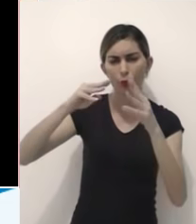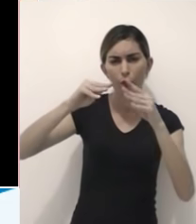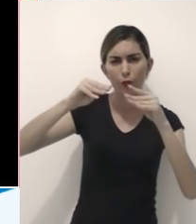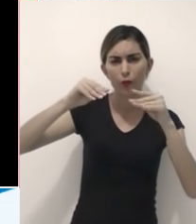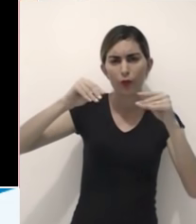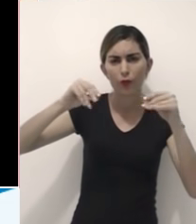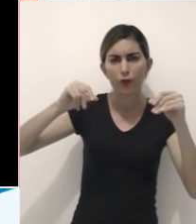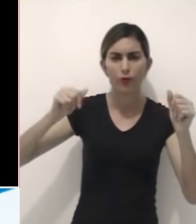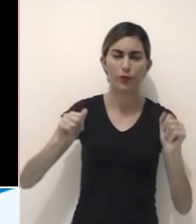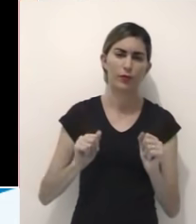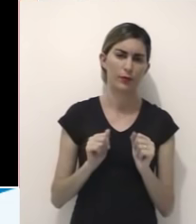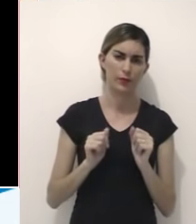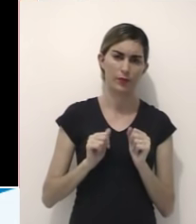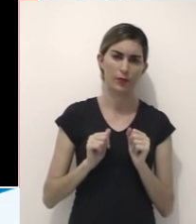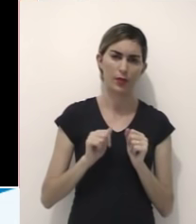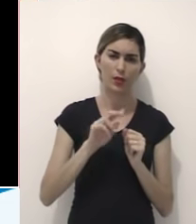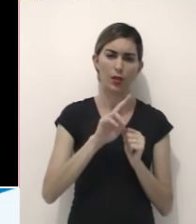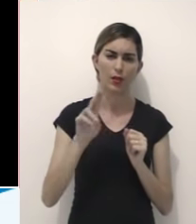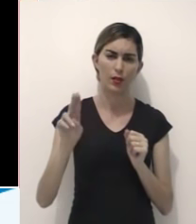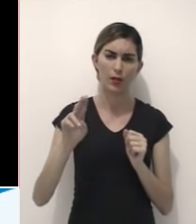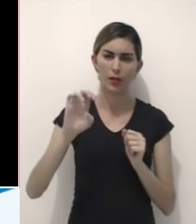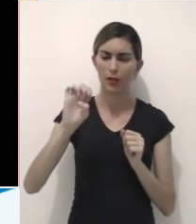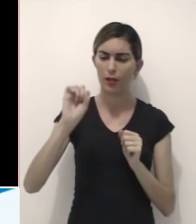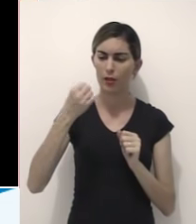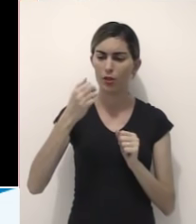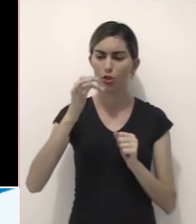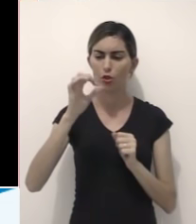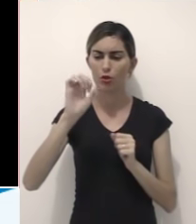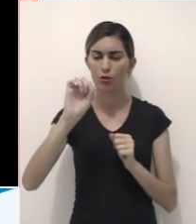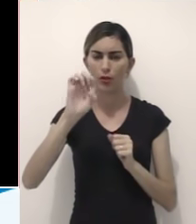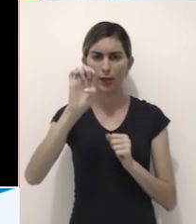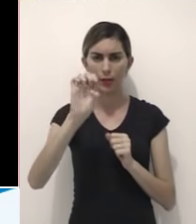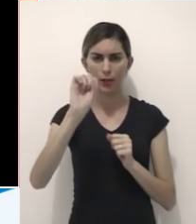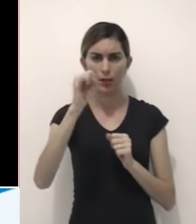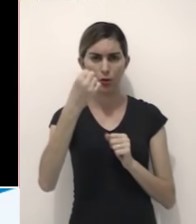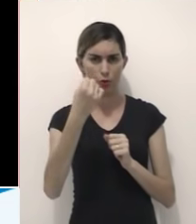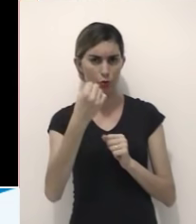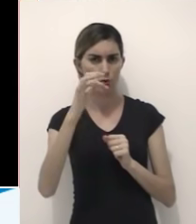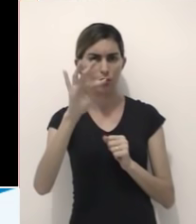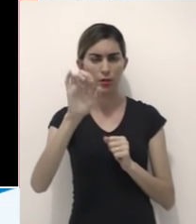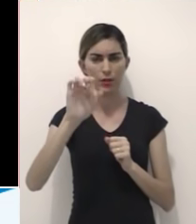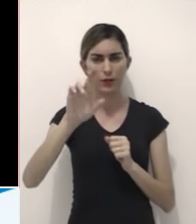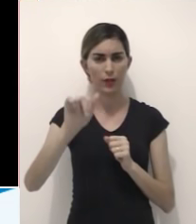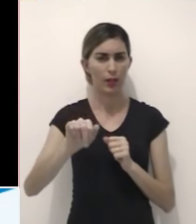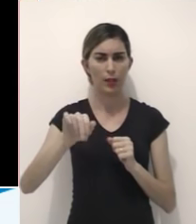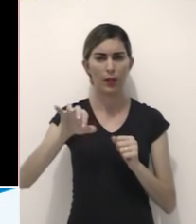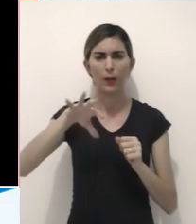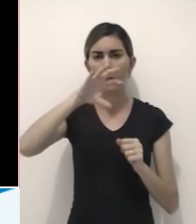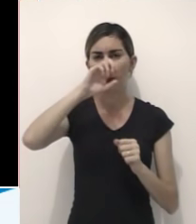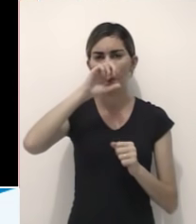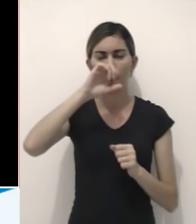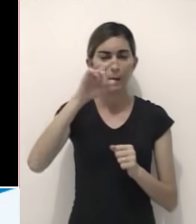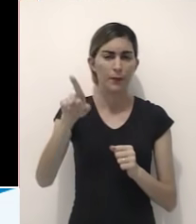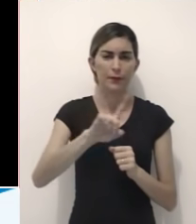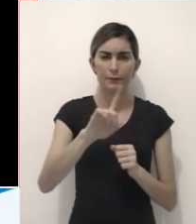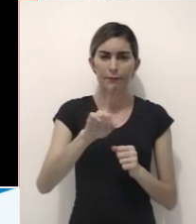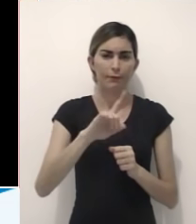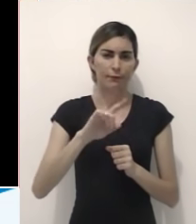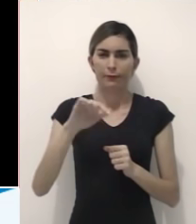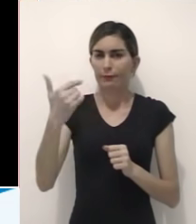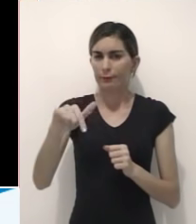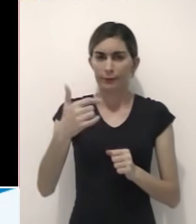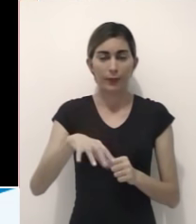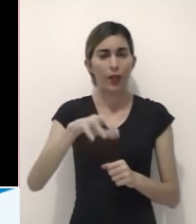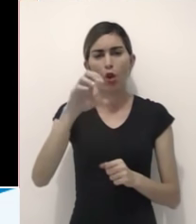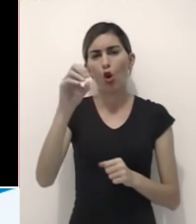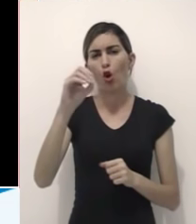muito fina e tênue, chamada exosfera. E essa atmosfera ela não é respirável, ou seja, ela